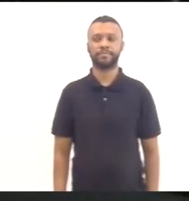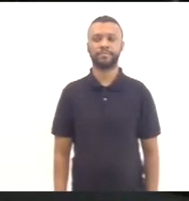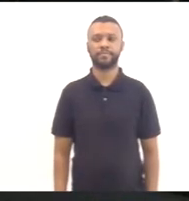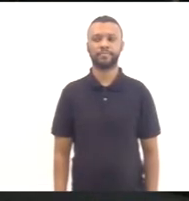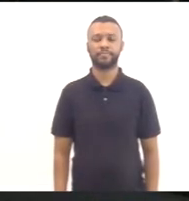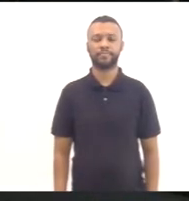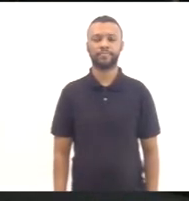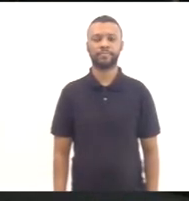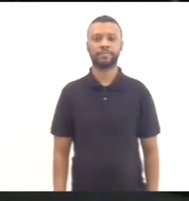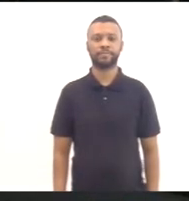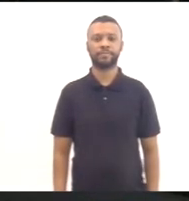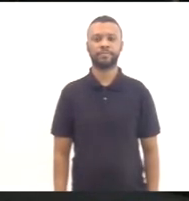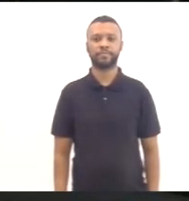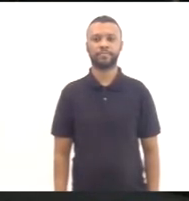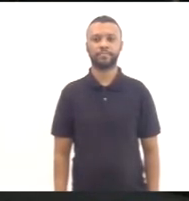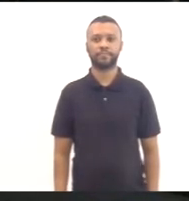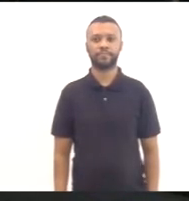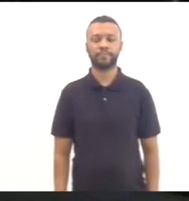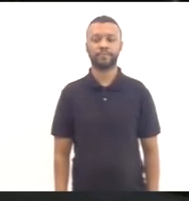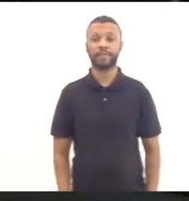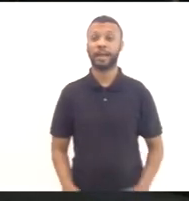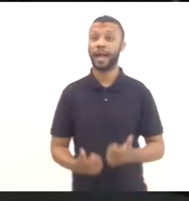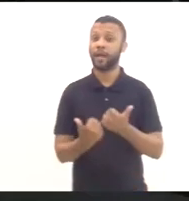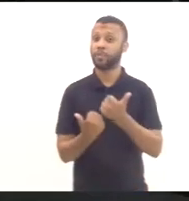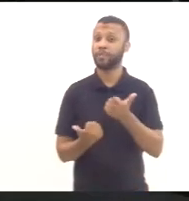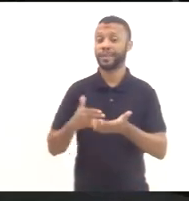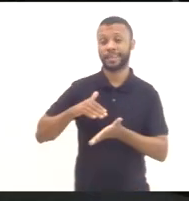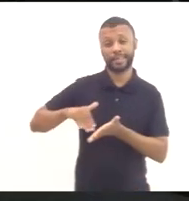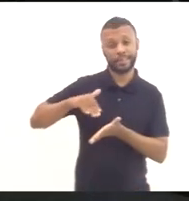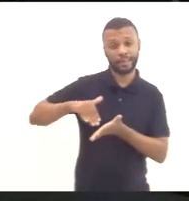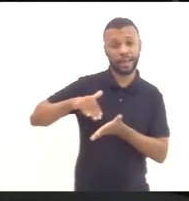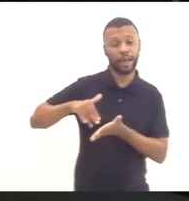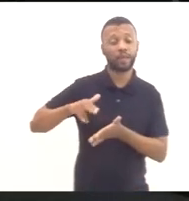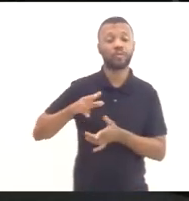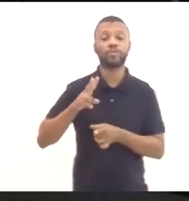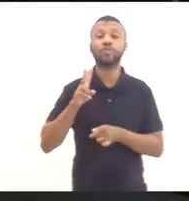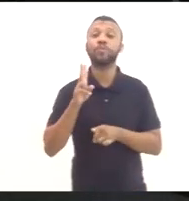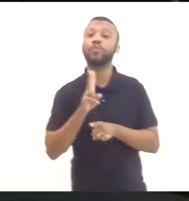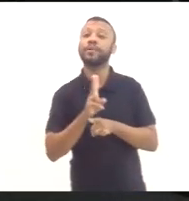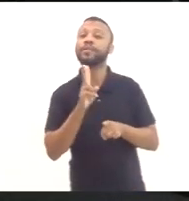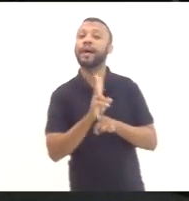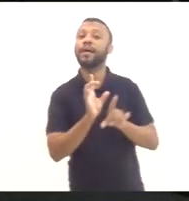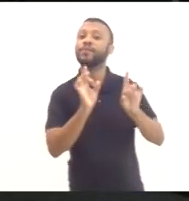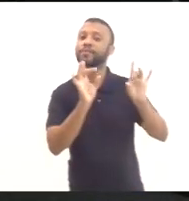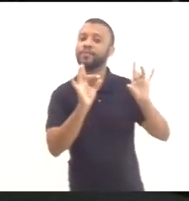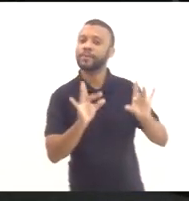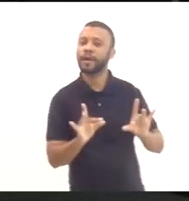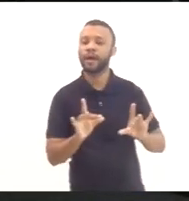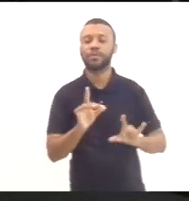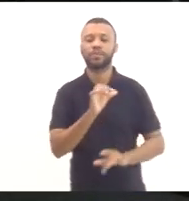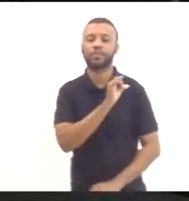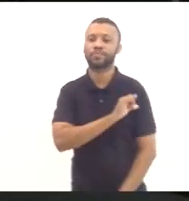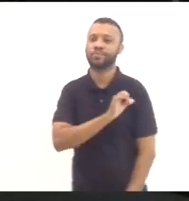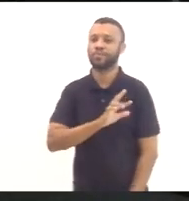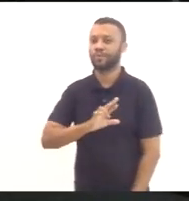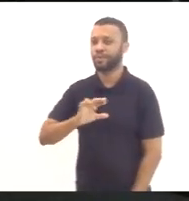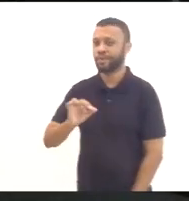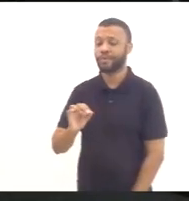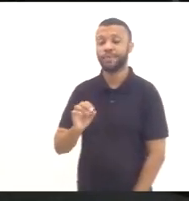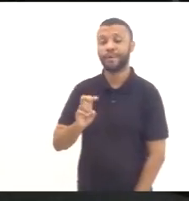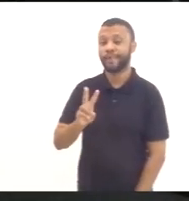o subsecretário de cuidados cuidados especiais do Rio de Janeiro